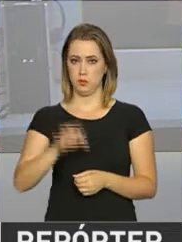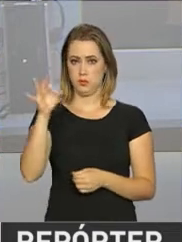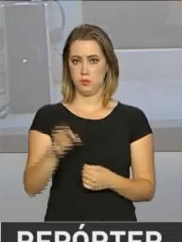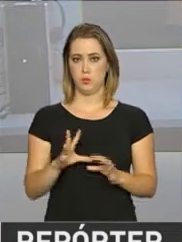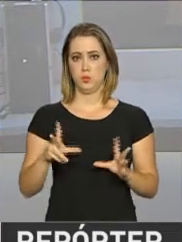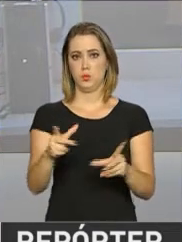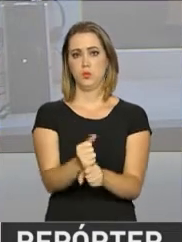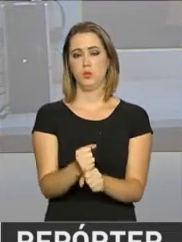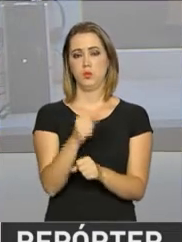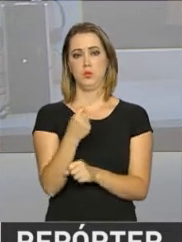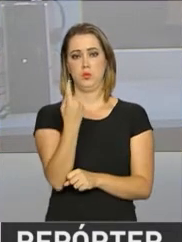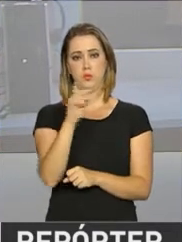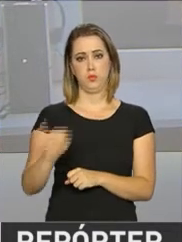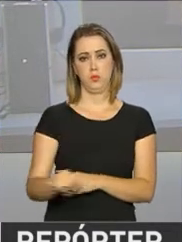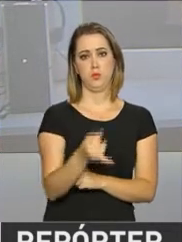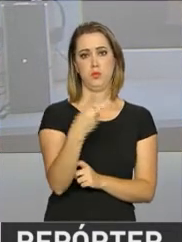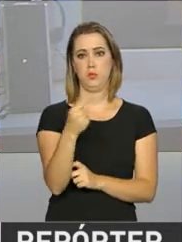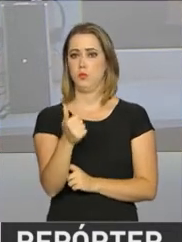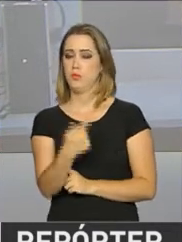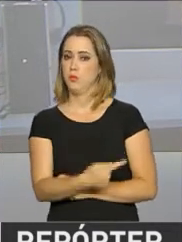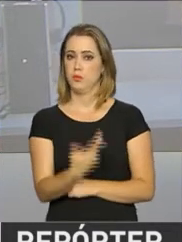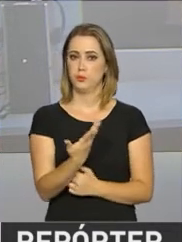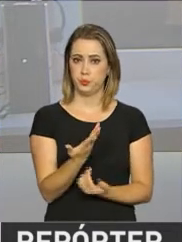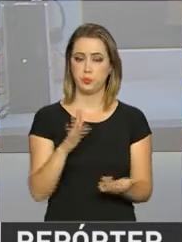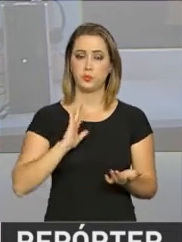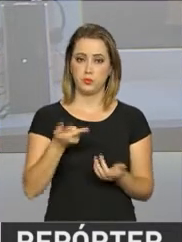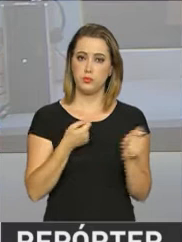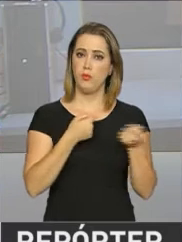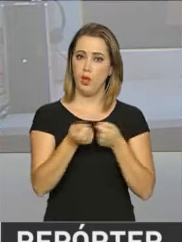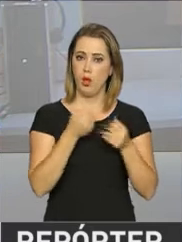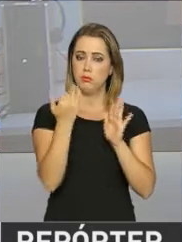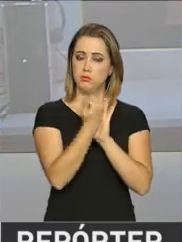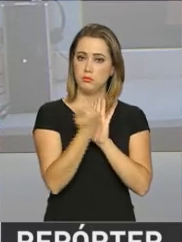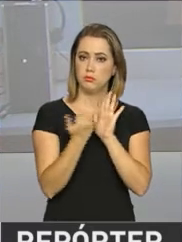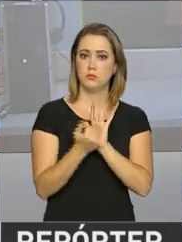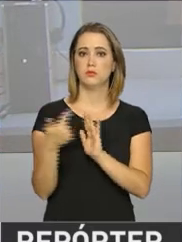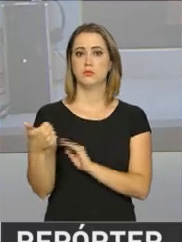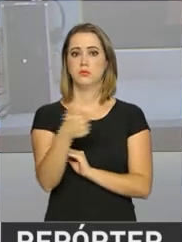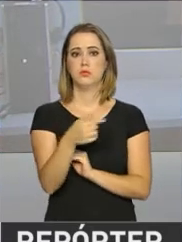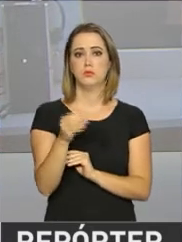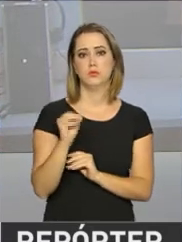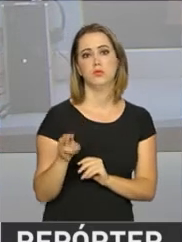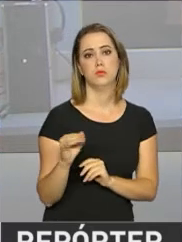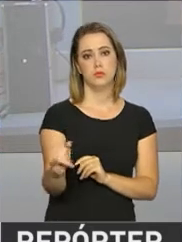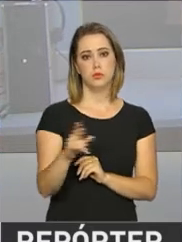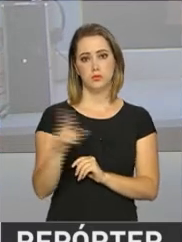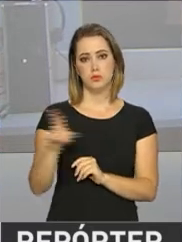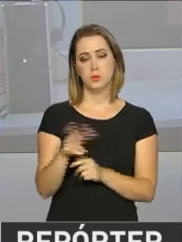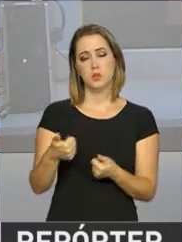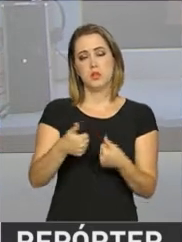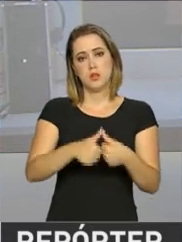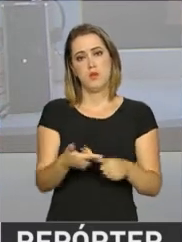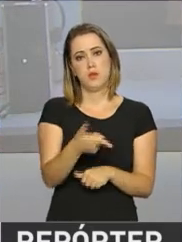2017 de acordo com a receita federal foram regularizados aproximadamente 170 bilhões de reais que estavam no